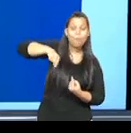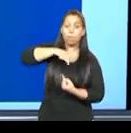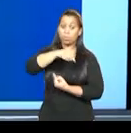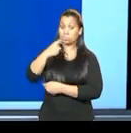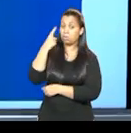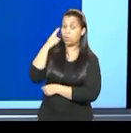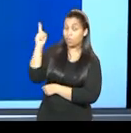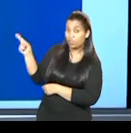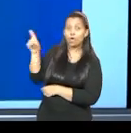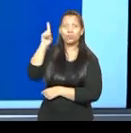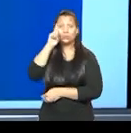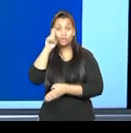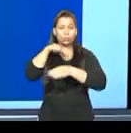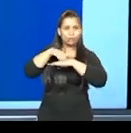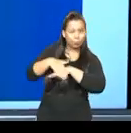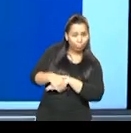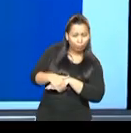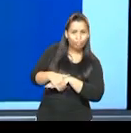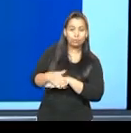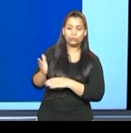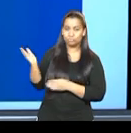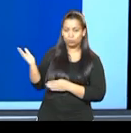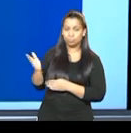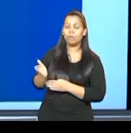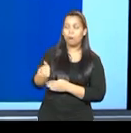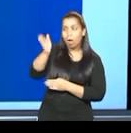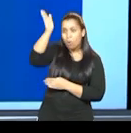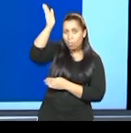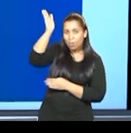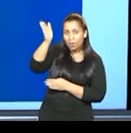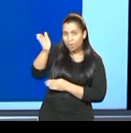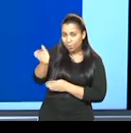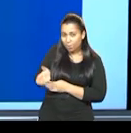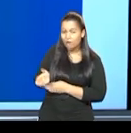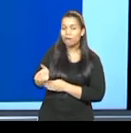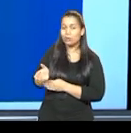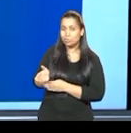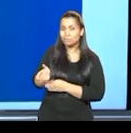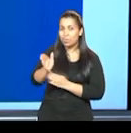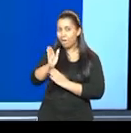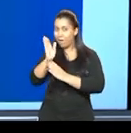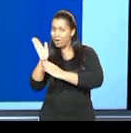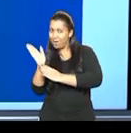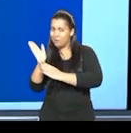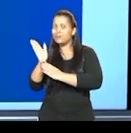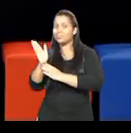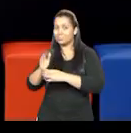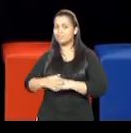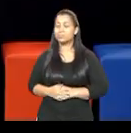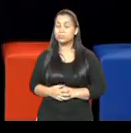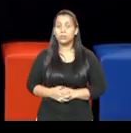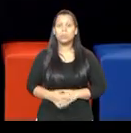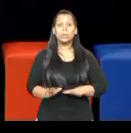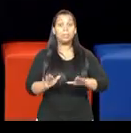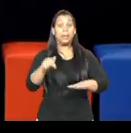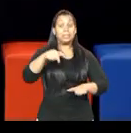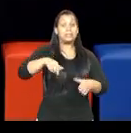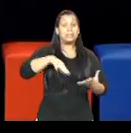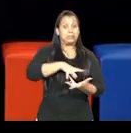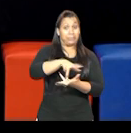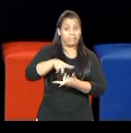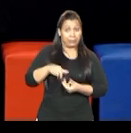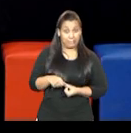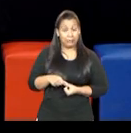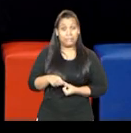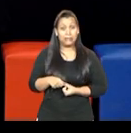observar o dia, a noite, o eixo imaginário, a inclinação. Mas daqui da Terra, de dentro